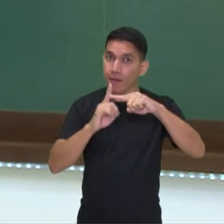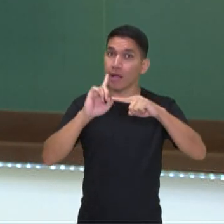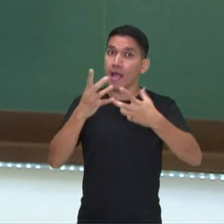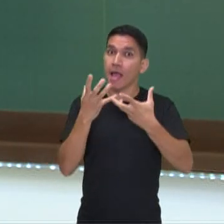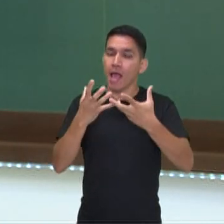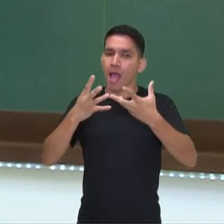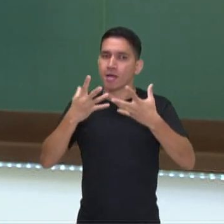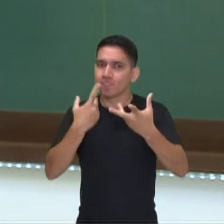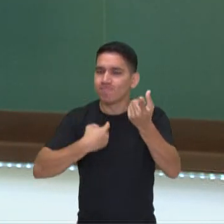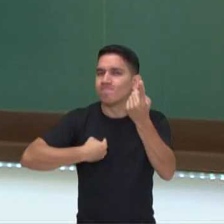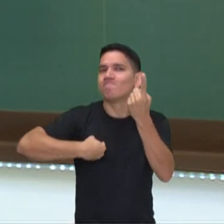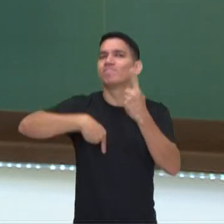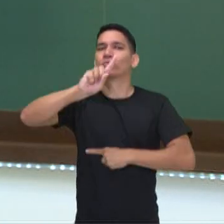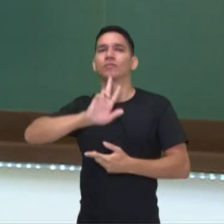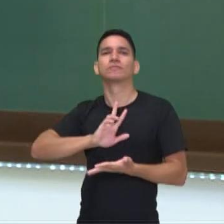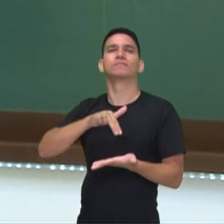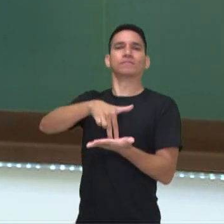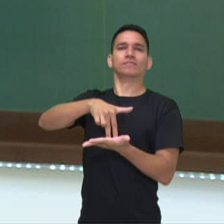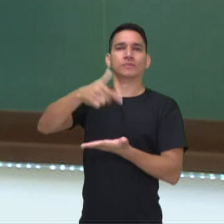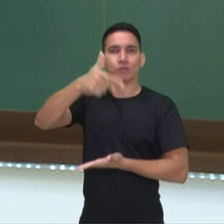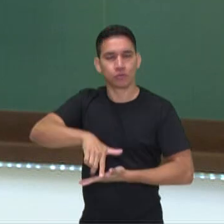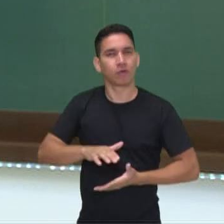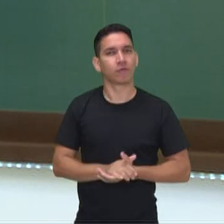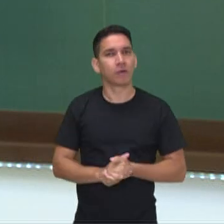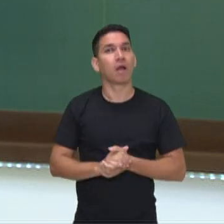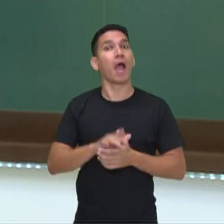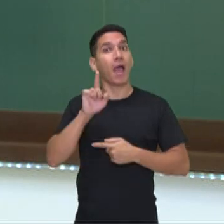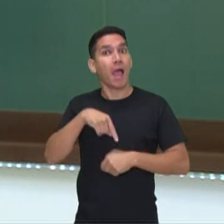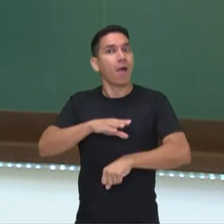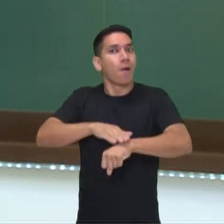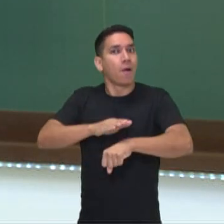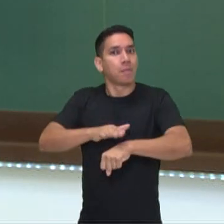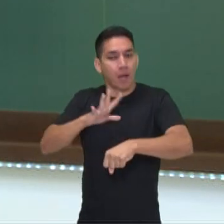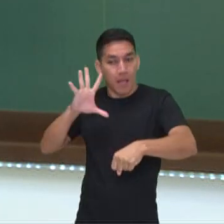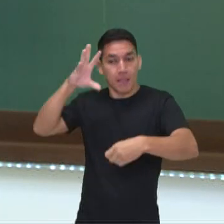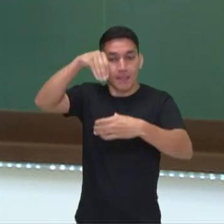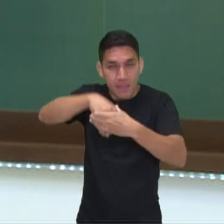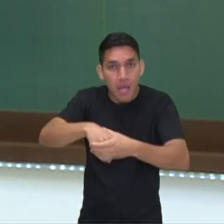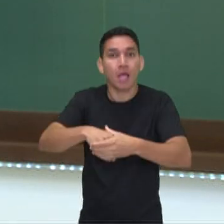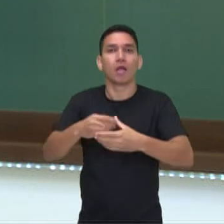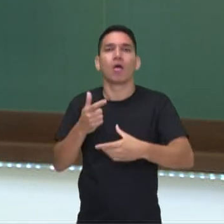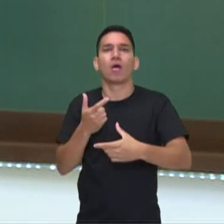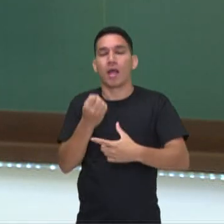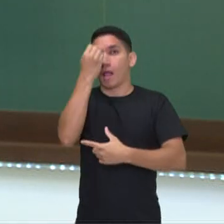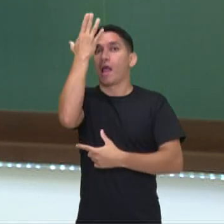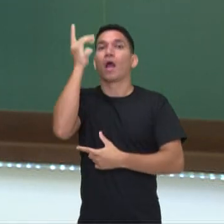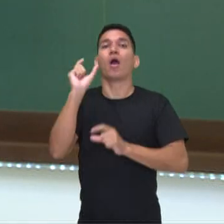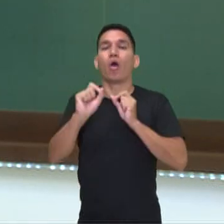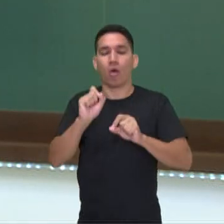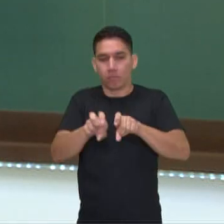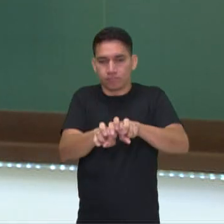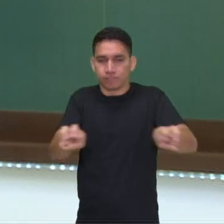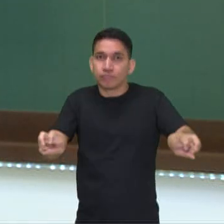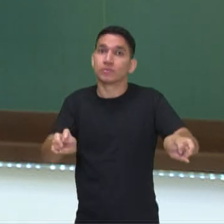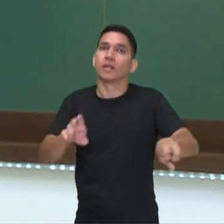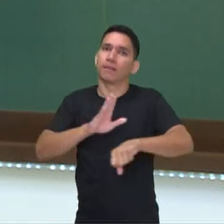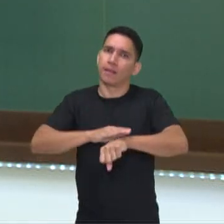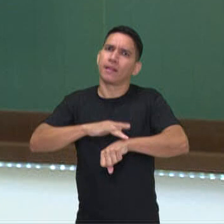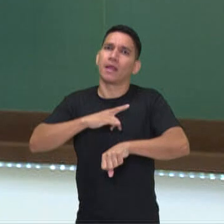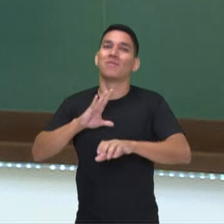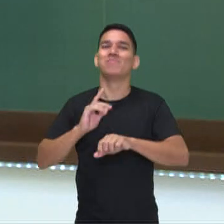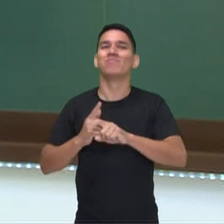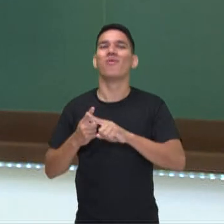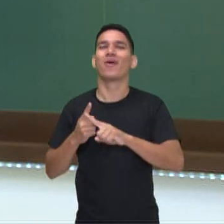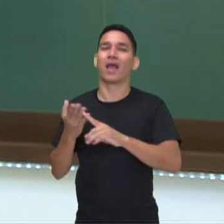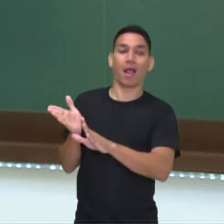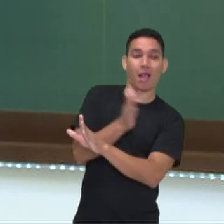nesse momento que a igreja coloca dentro do seu espaço os bancos para sentar, porque até então, no Renascimento, todo mundo ficava aqui,